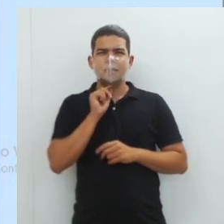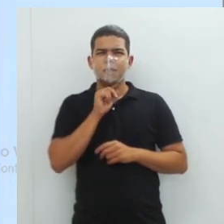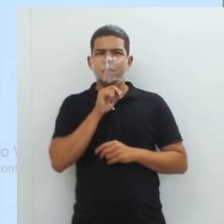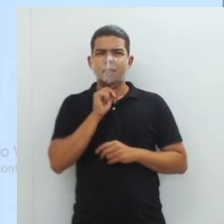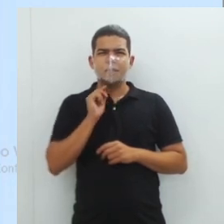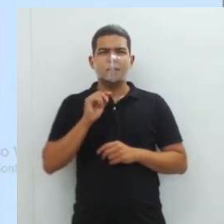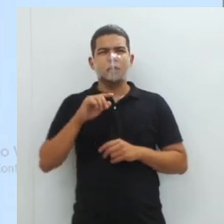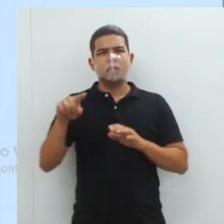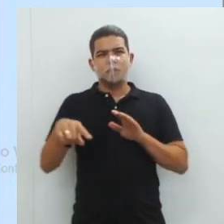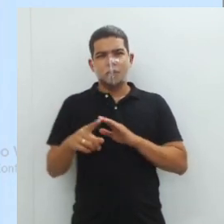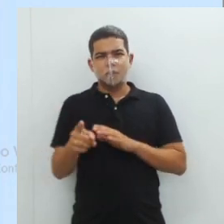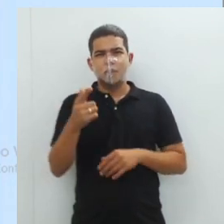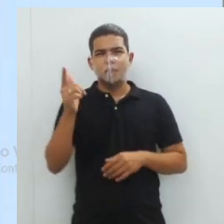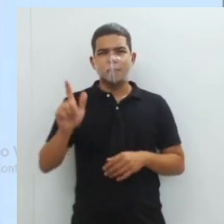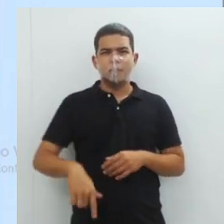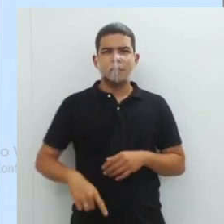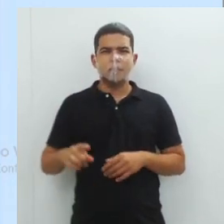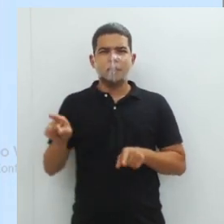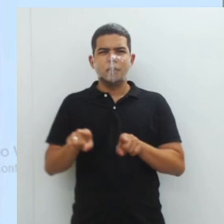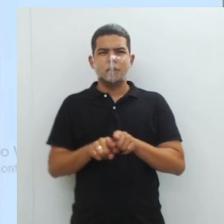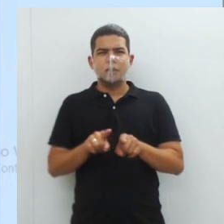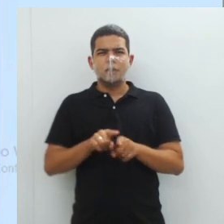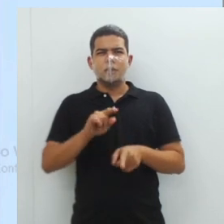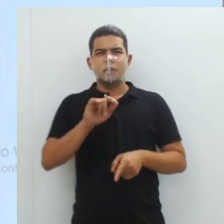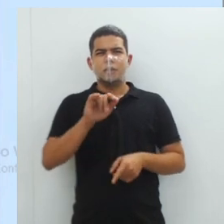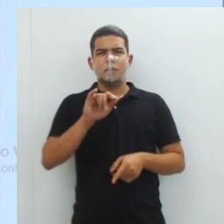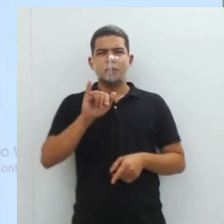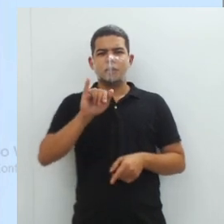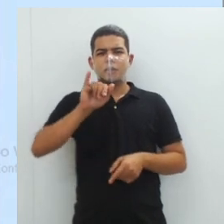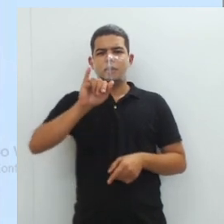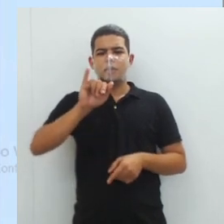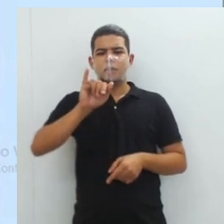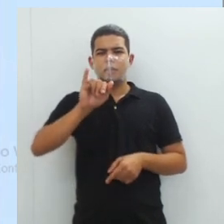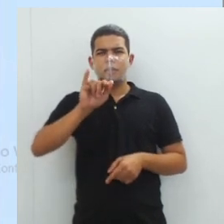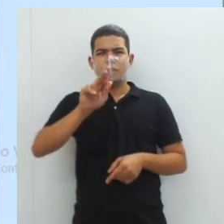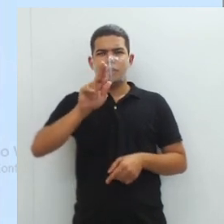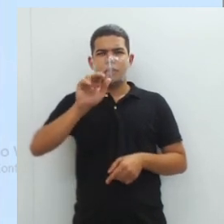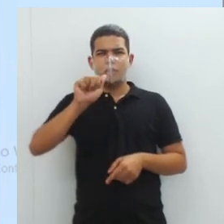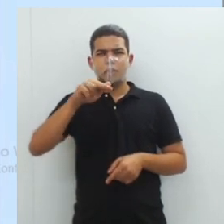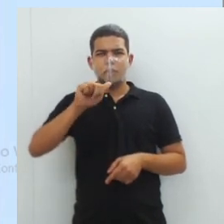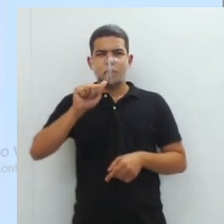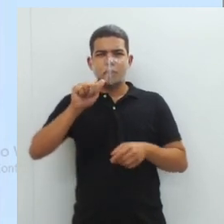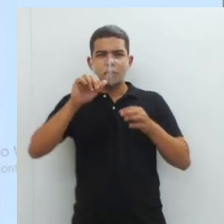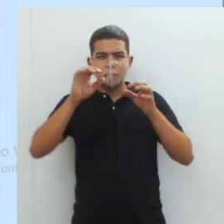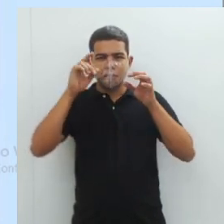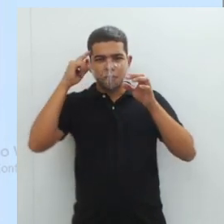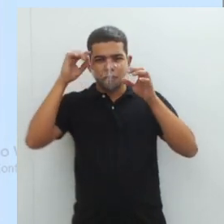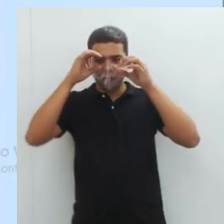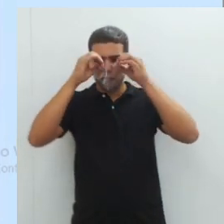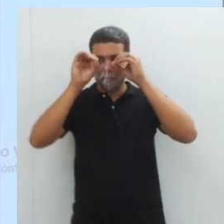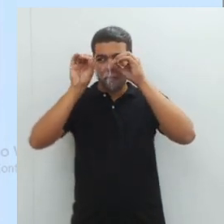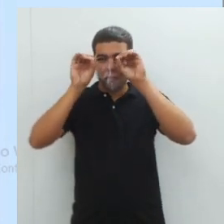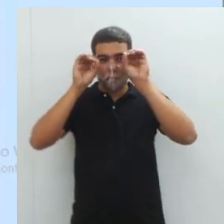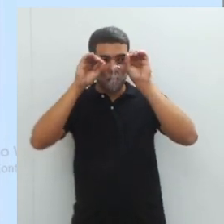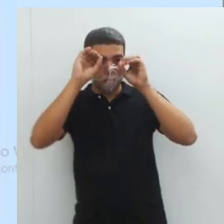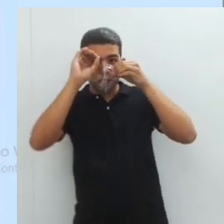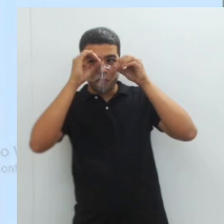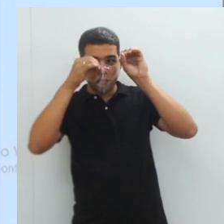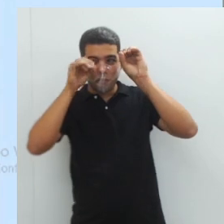Mais um exemplo de cobra, e a iguana, o famoso camaleão que a gente tanto encontra em árvores, em parques, passeando pela